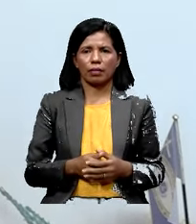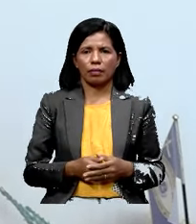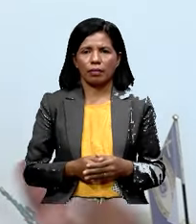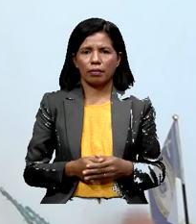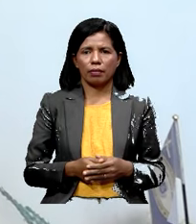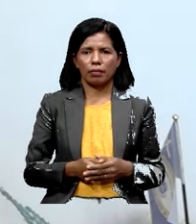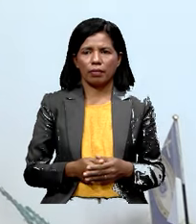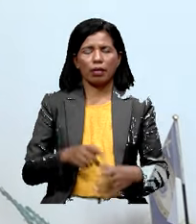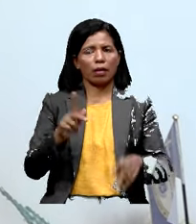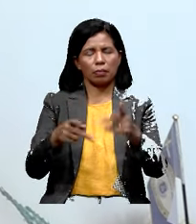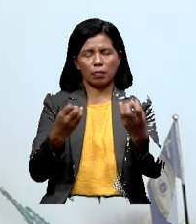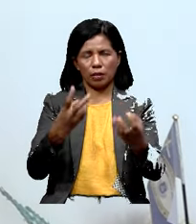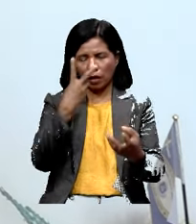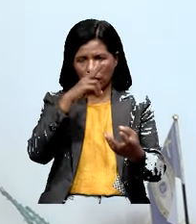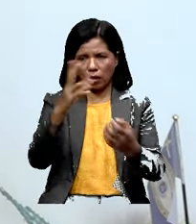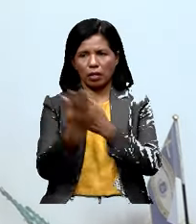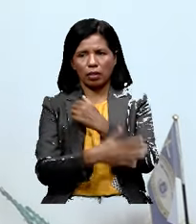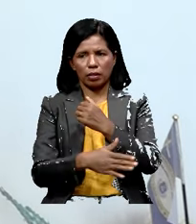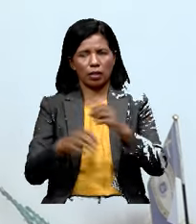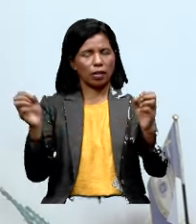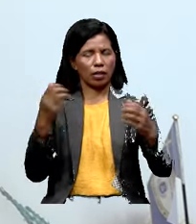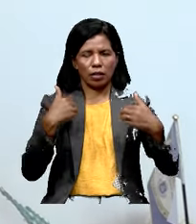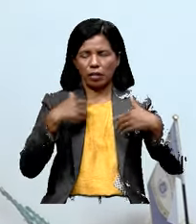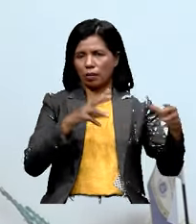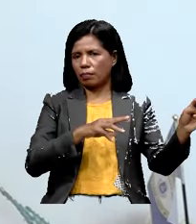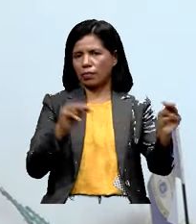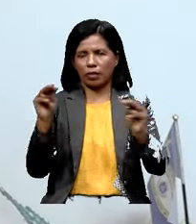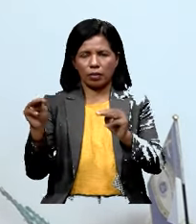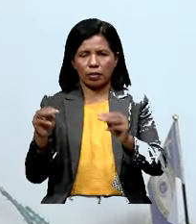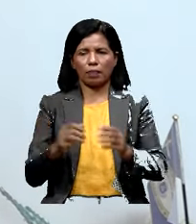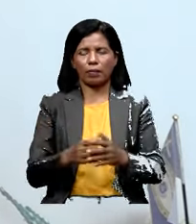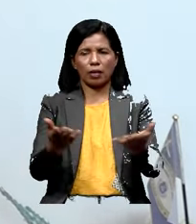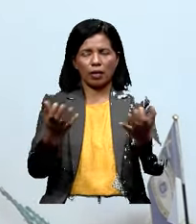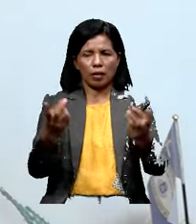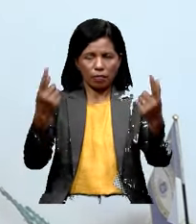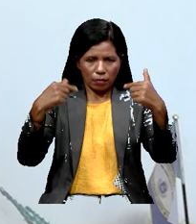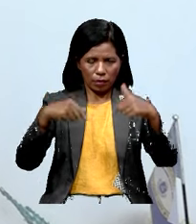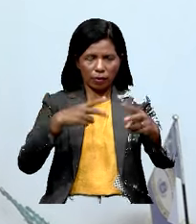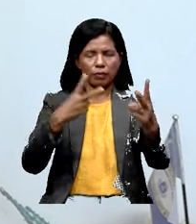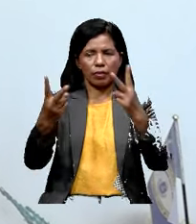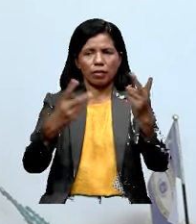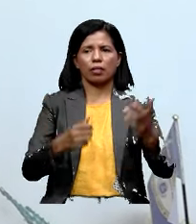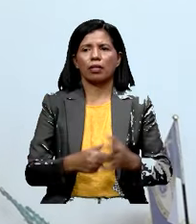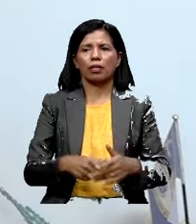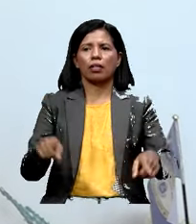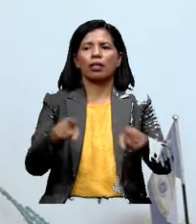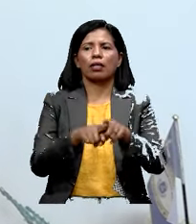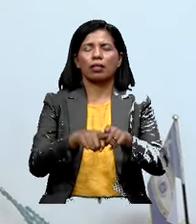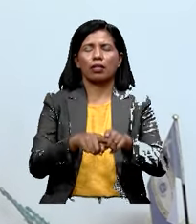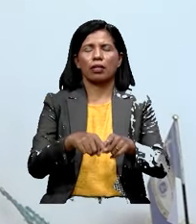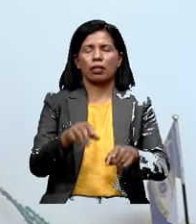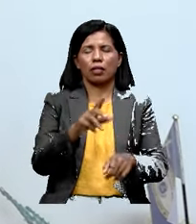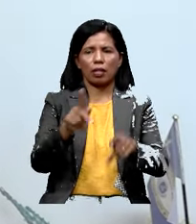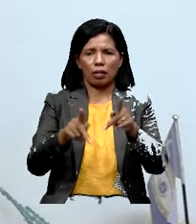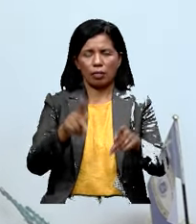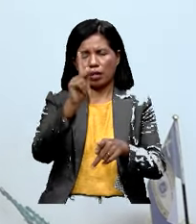usita emang barak karega dag na saune lai hemudansa mebe papa karak me visita então hanesan srani katolika